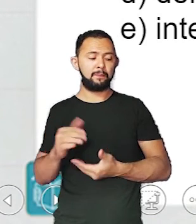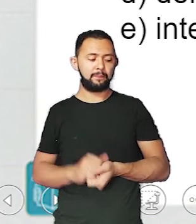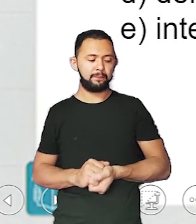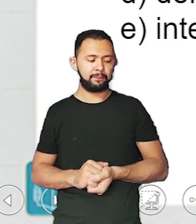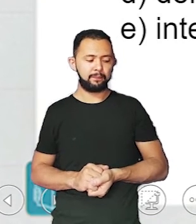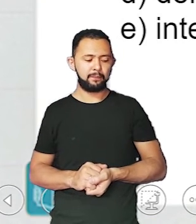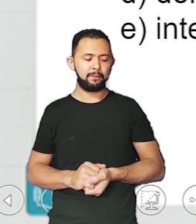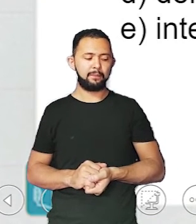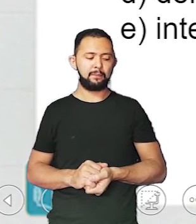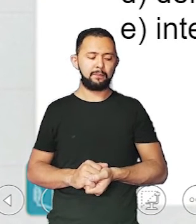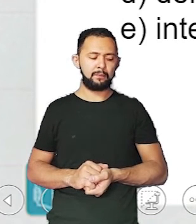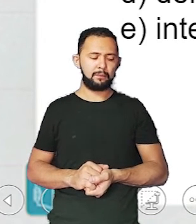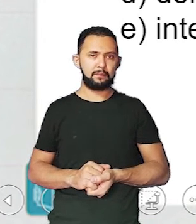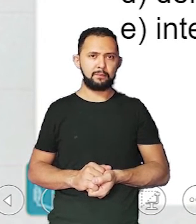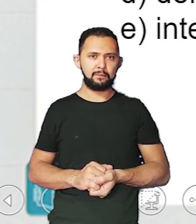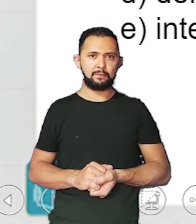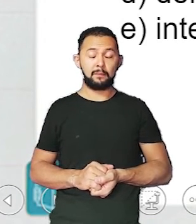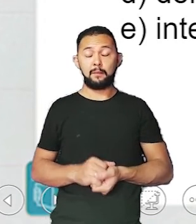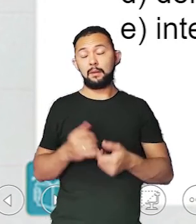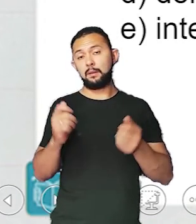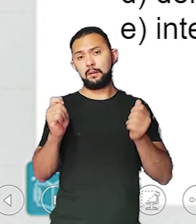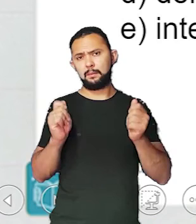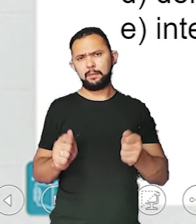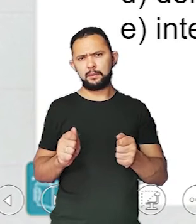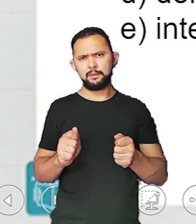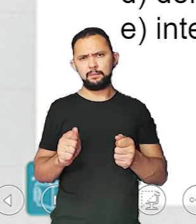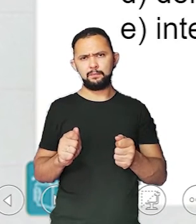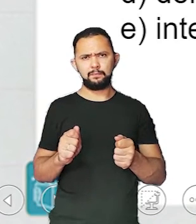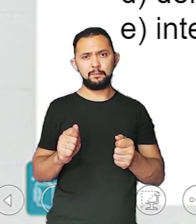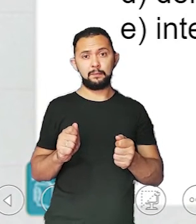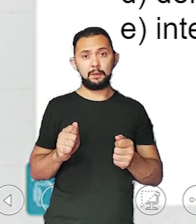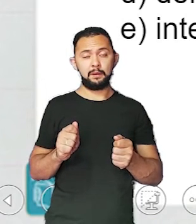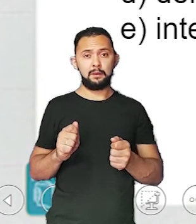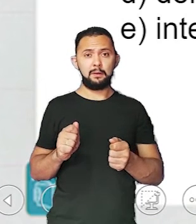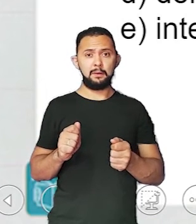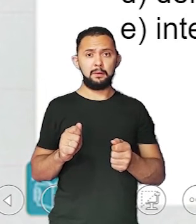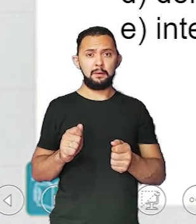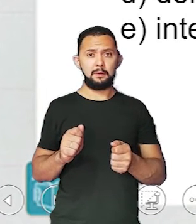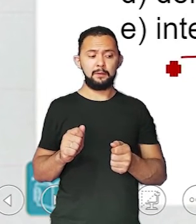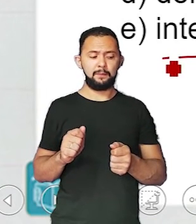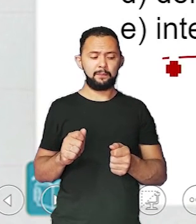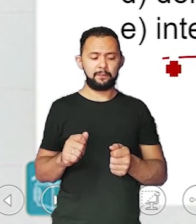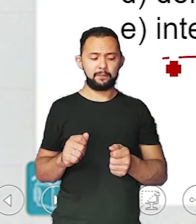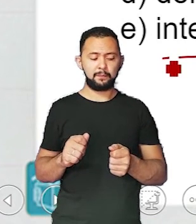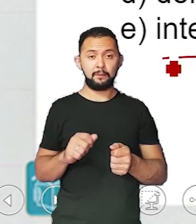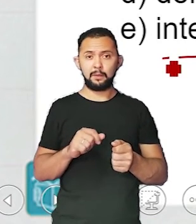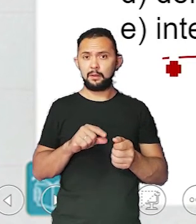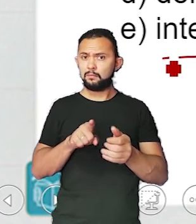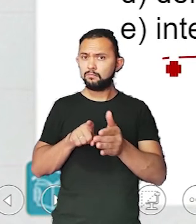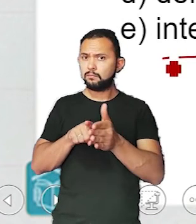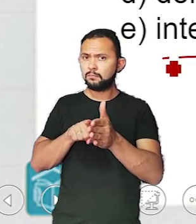o que ele poderia ser no máximo aqui seria pronome relativo, seria pronome interrogativo,